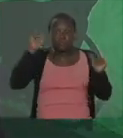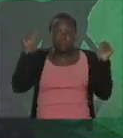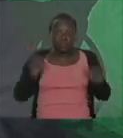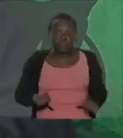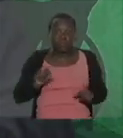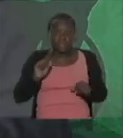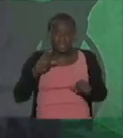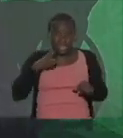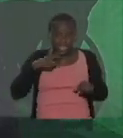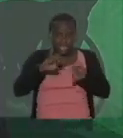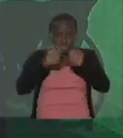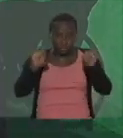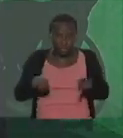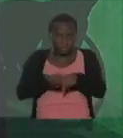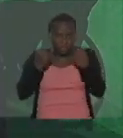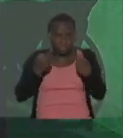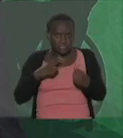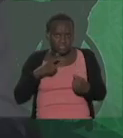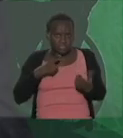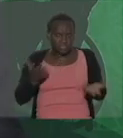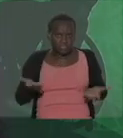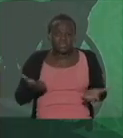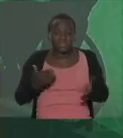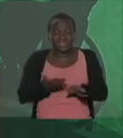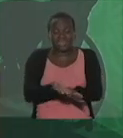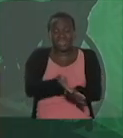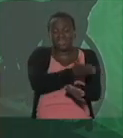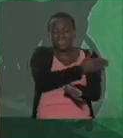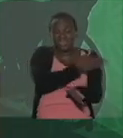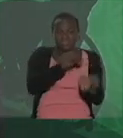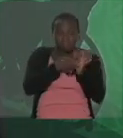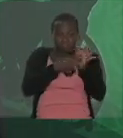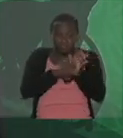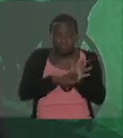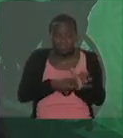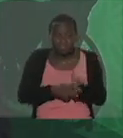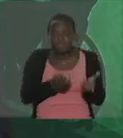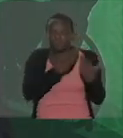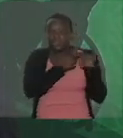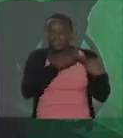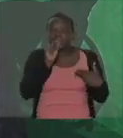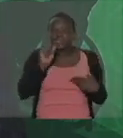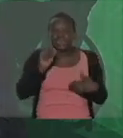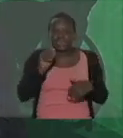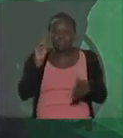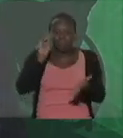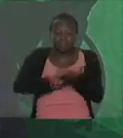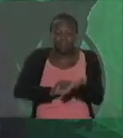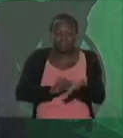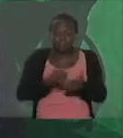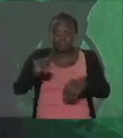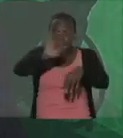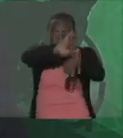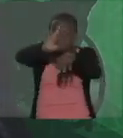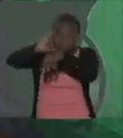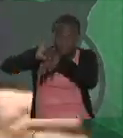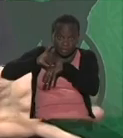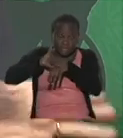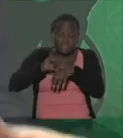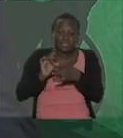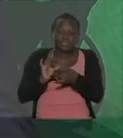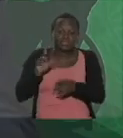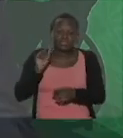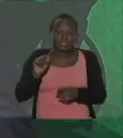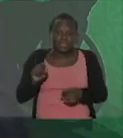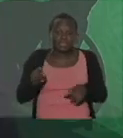risco maior será que houve algum dano à estrutura então isso começa lá detrás a responsabilidade de quem colocou aquilo lá em cima